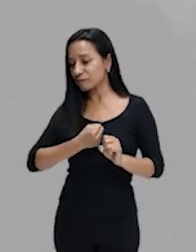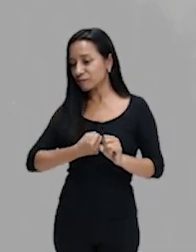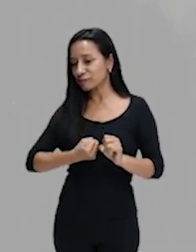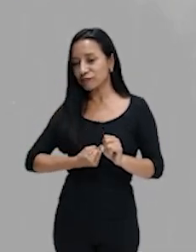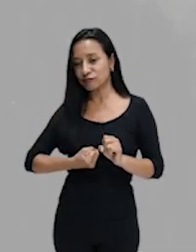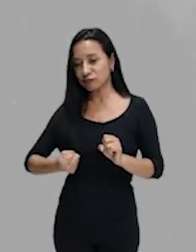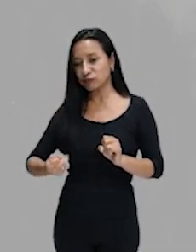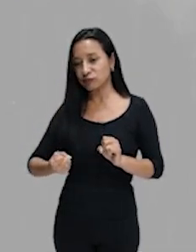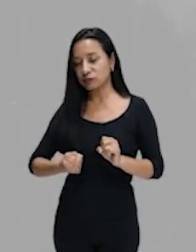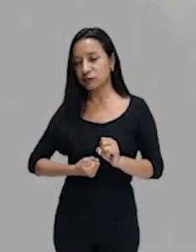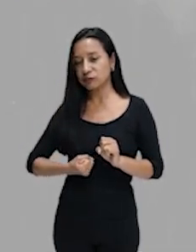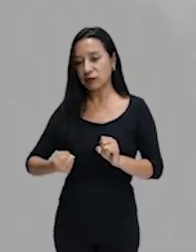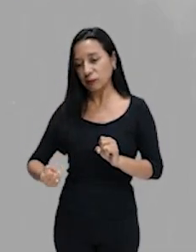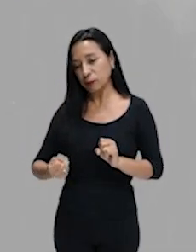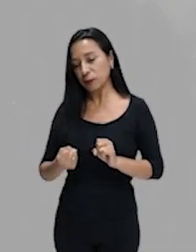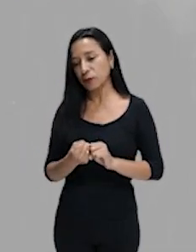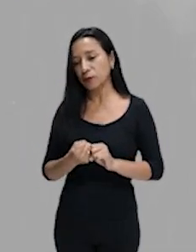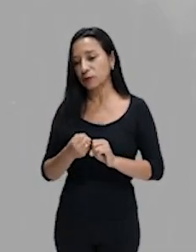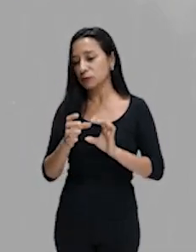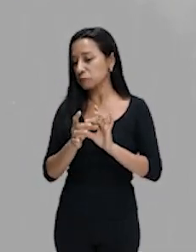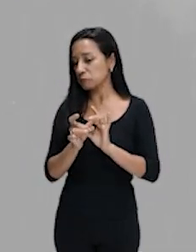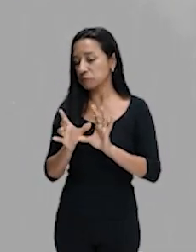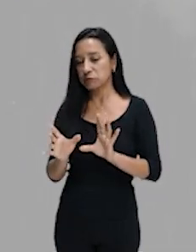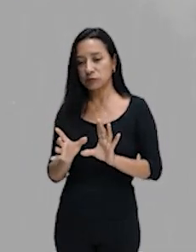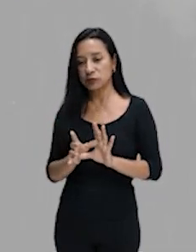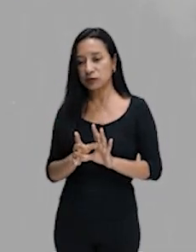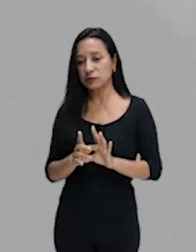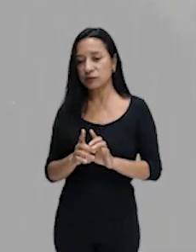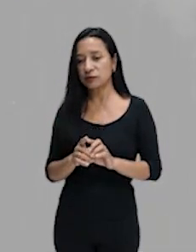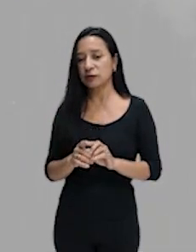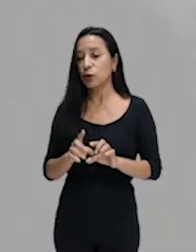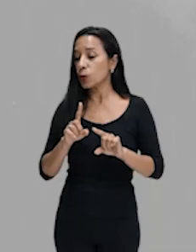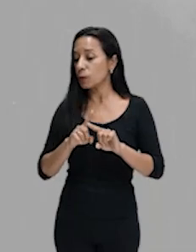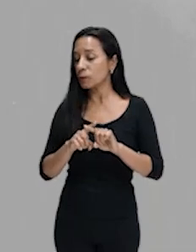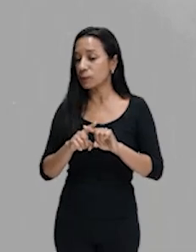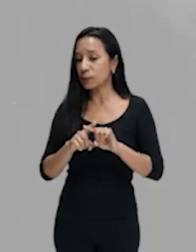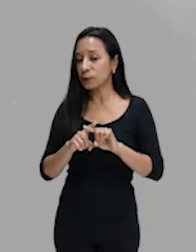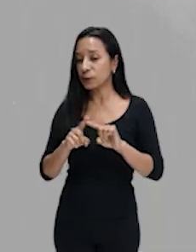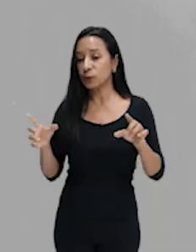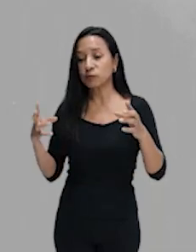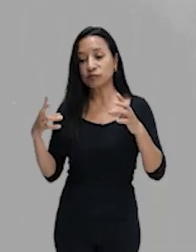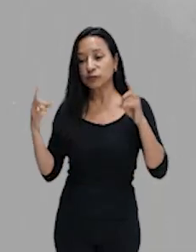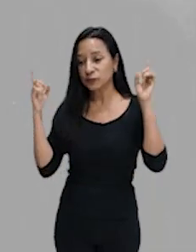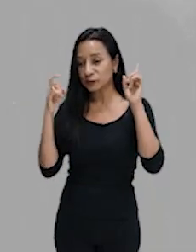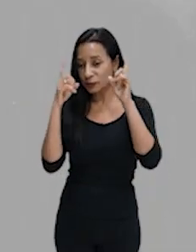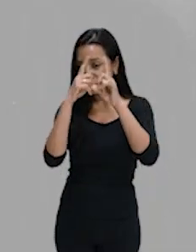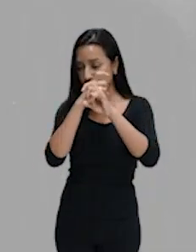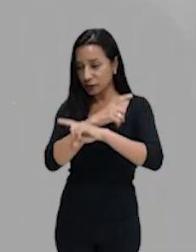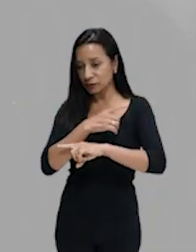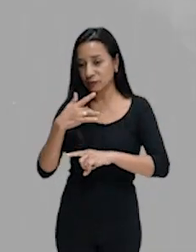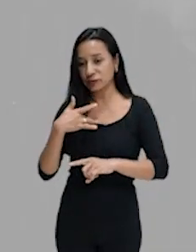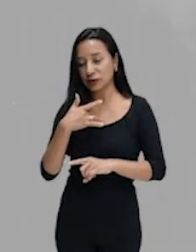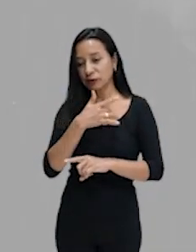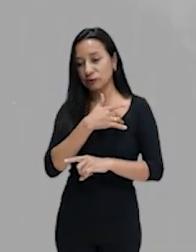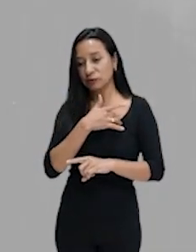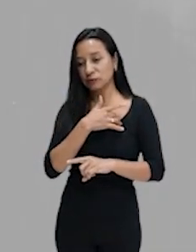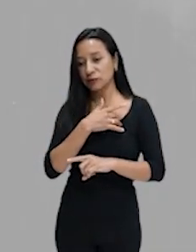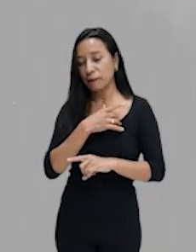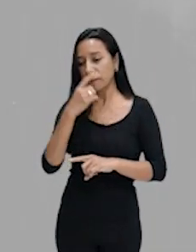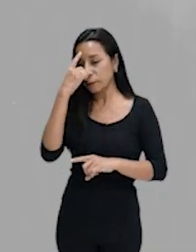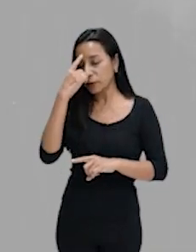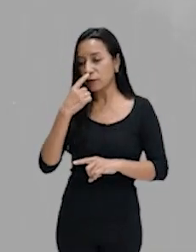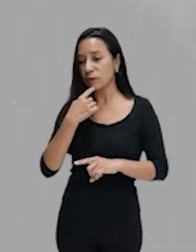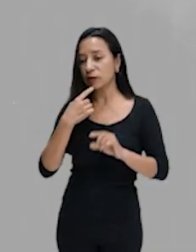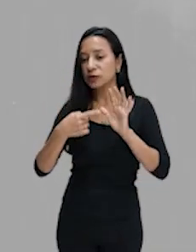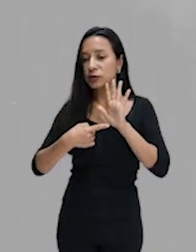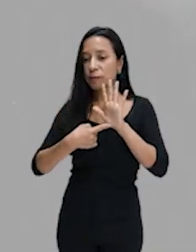né, que atingiu a sua pelve, atingiu todo o corpo dela, seria meio complicado. Então, olha só nessa imagem,